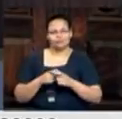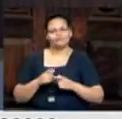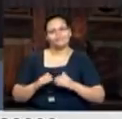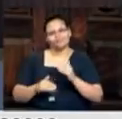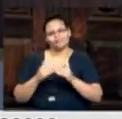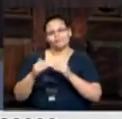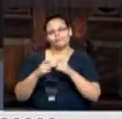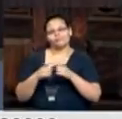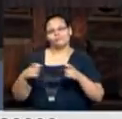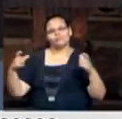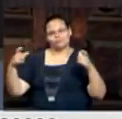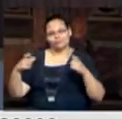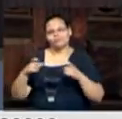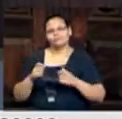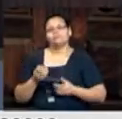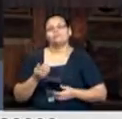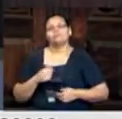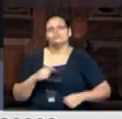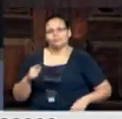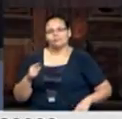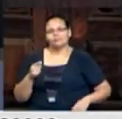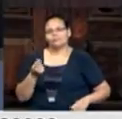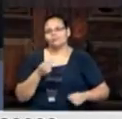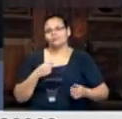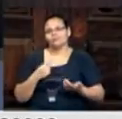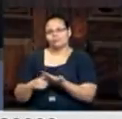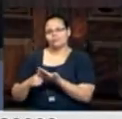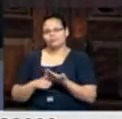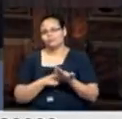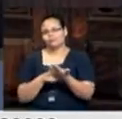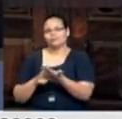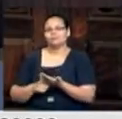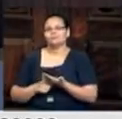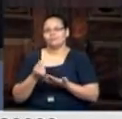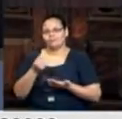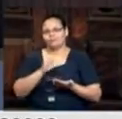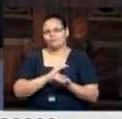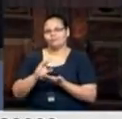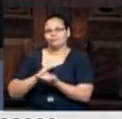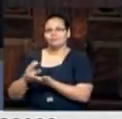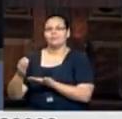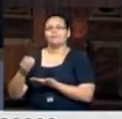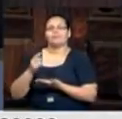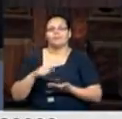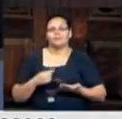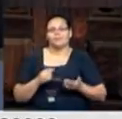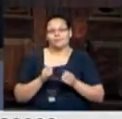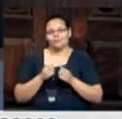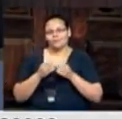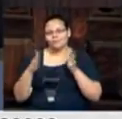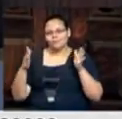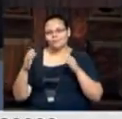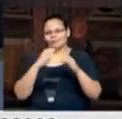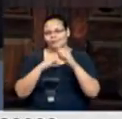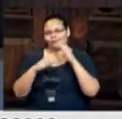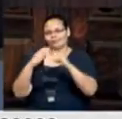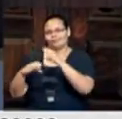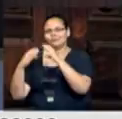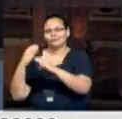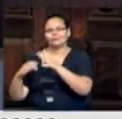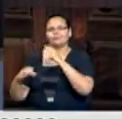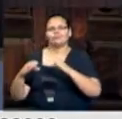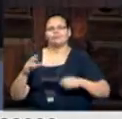tem que estar aberta a parcerias e a investimentos. E isso é muito importante que seja feito de maneira aberta, que haja um canal de comunicação com a